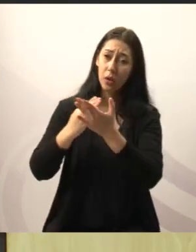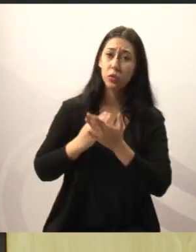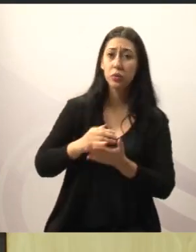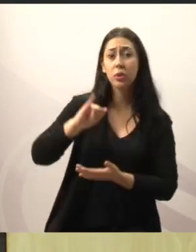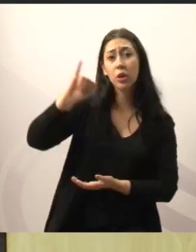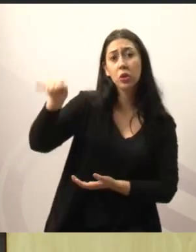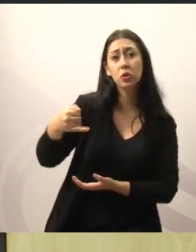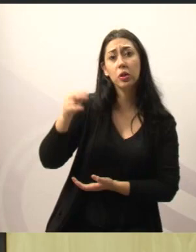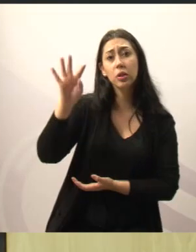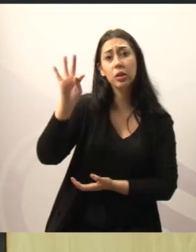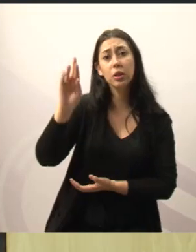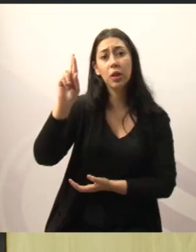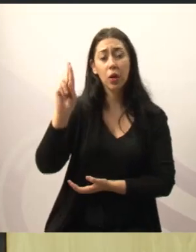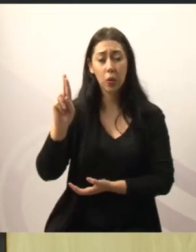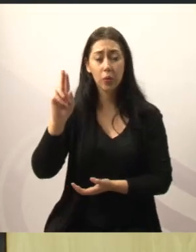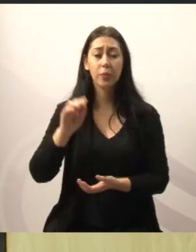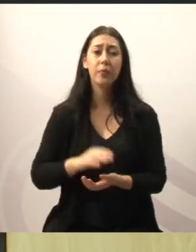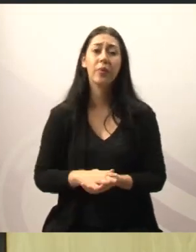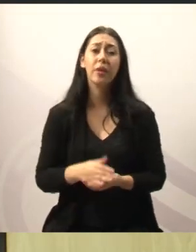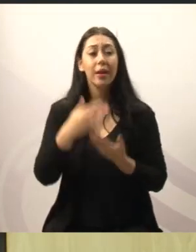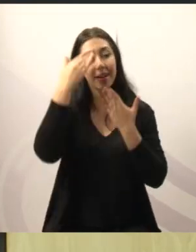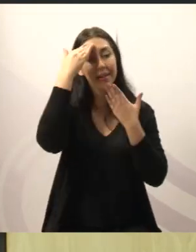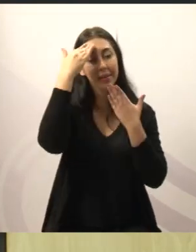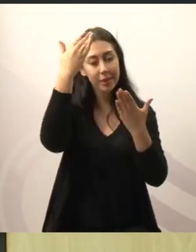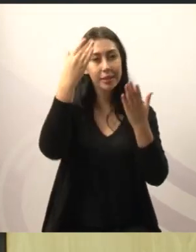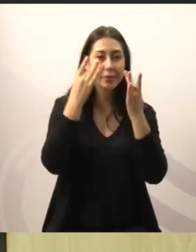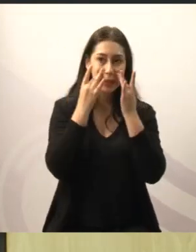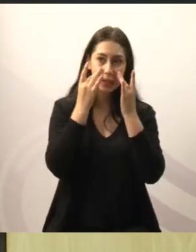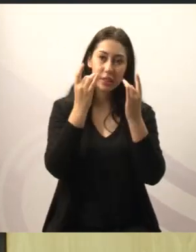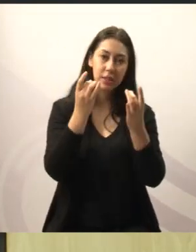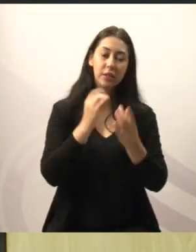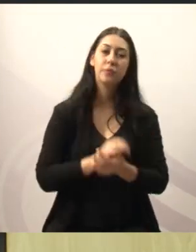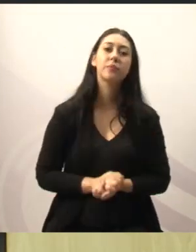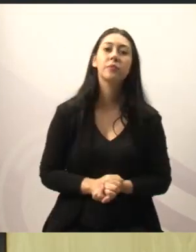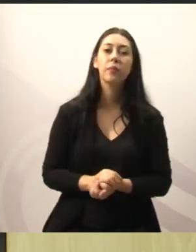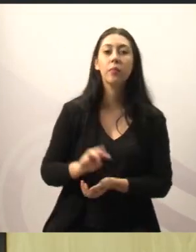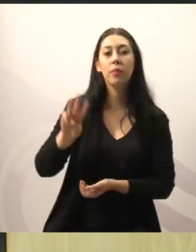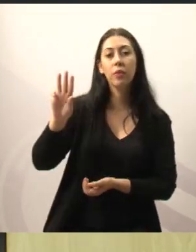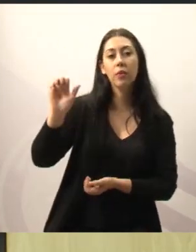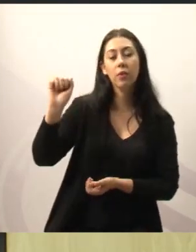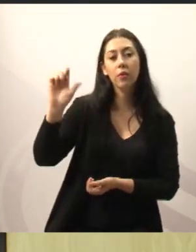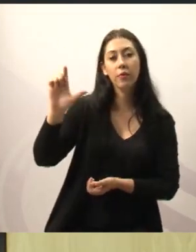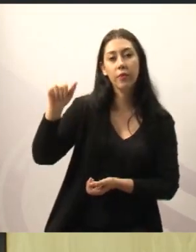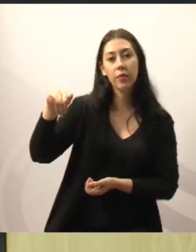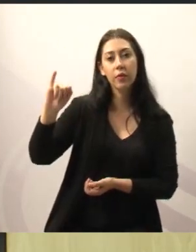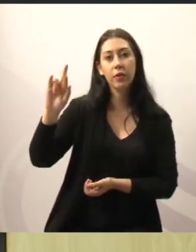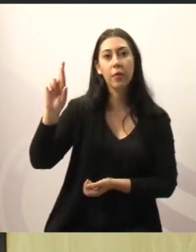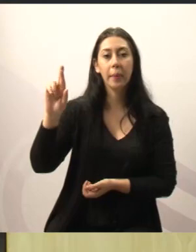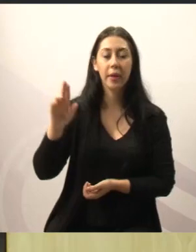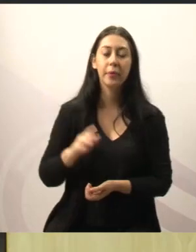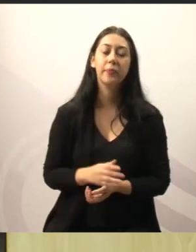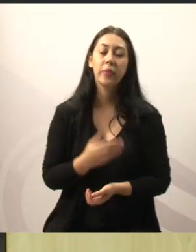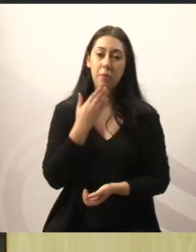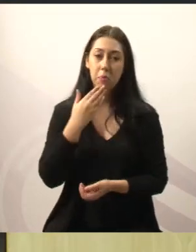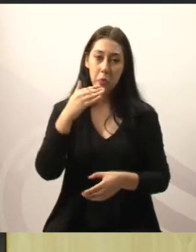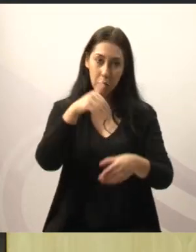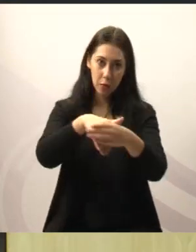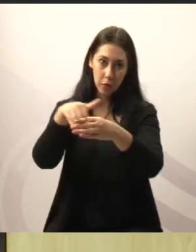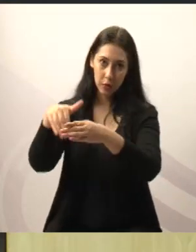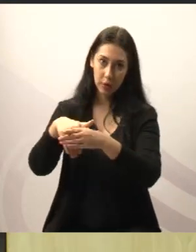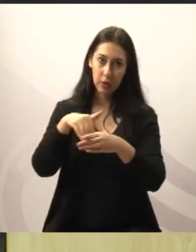e, antecipando agradecimento pela atenção dispensada, subscrevemos. Vereador Valmir Parque do Meia Lua, senhor presidente, foi solicitado